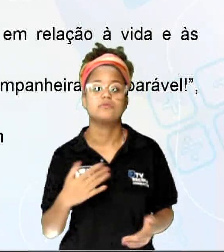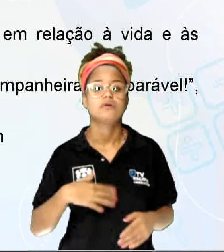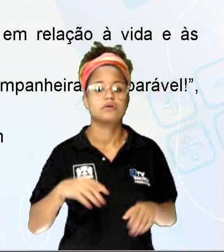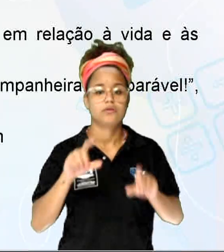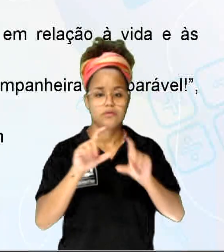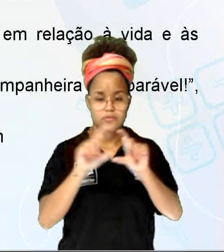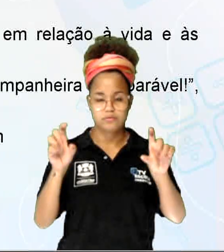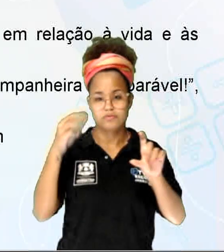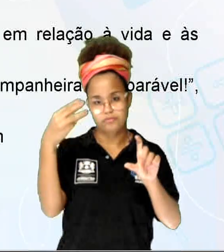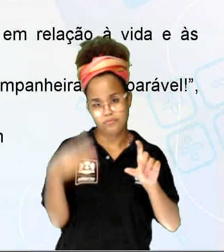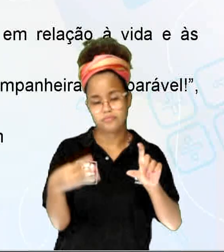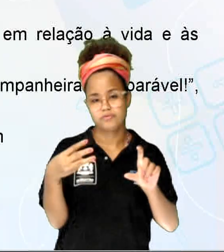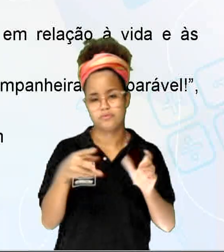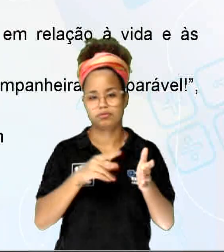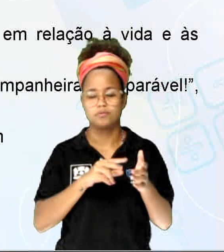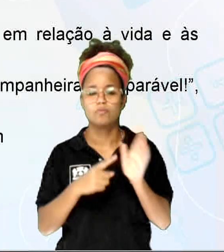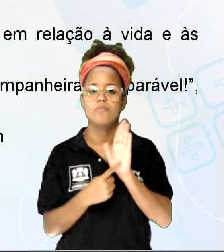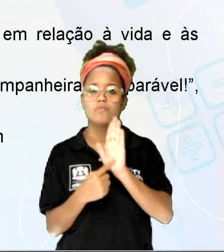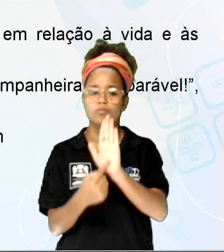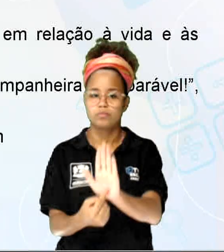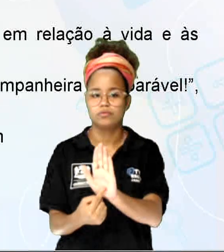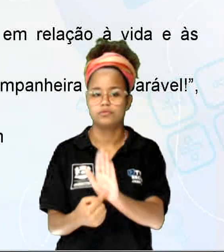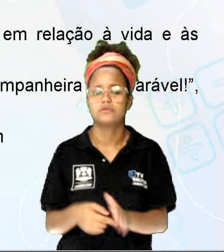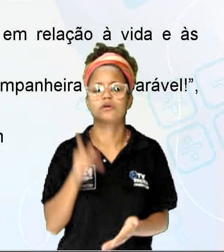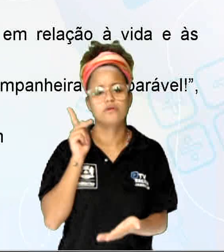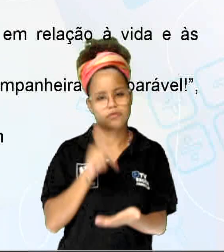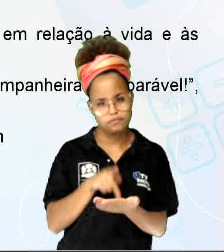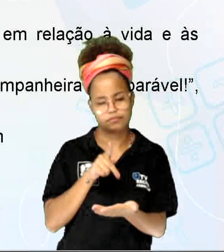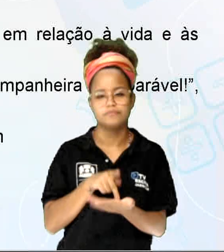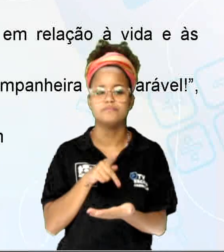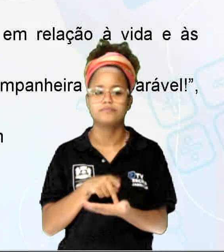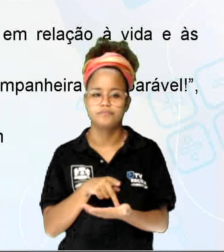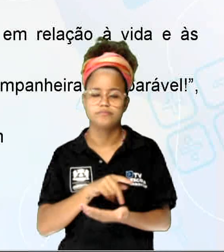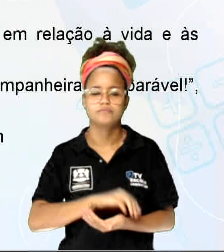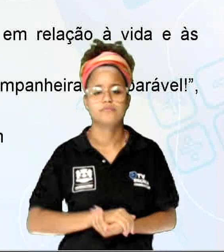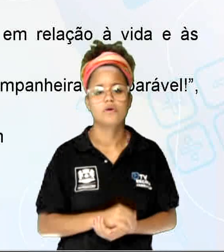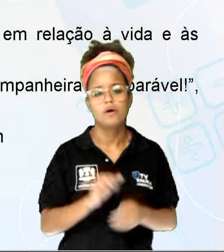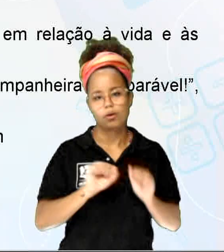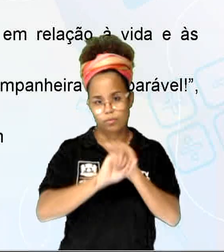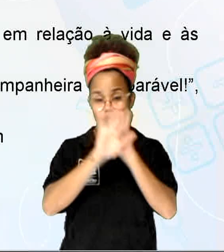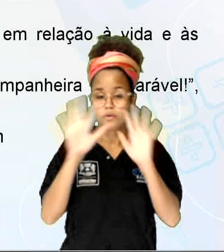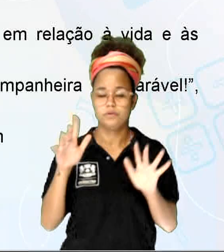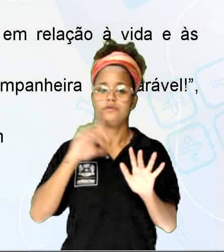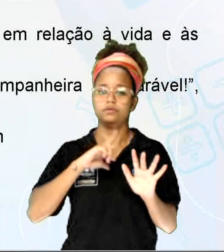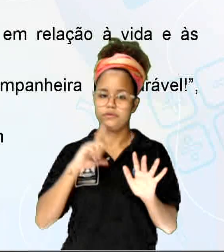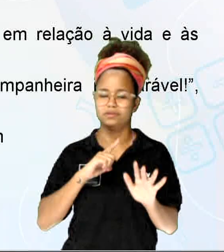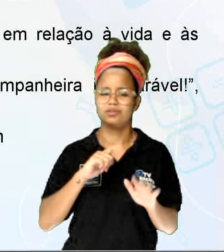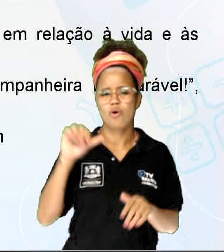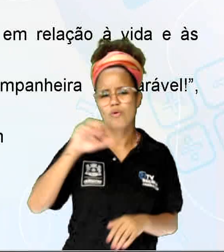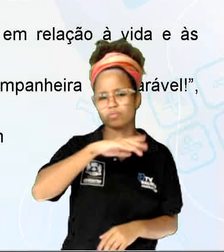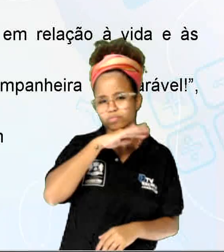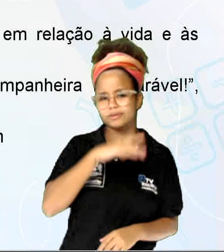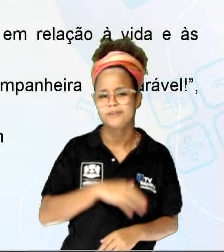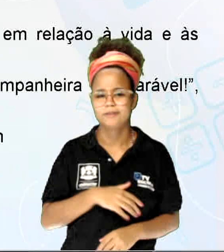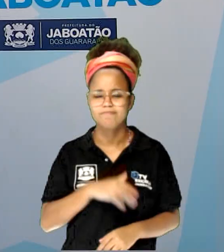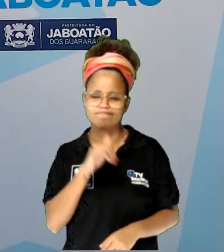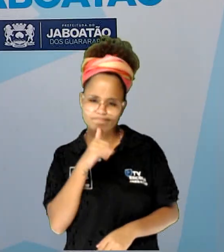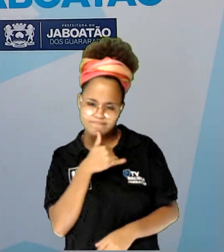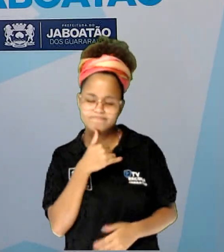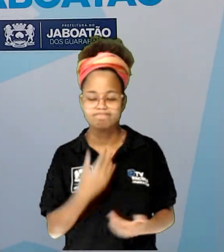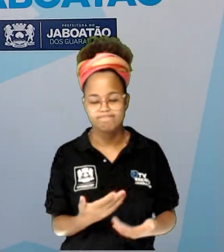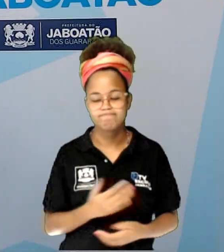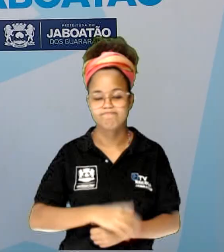3, ele mostra para a gente aí que é uma verdade. Ele deixa claro para a gente uma visão pessimista e rancorosa, com